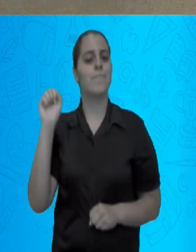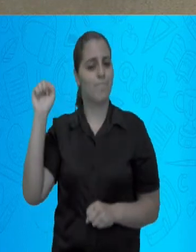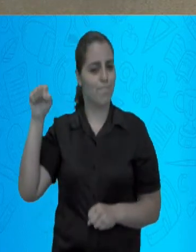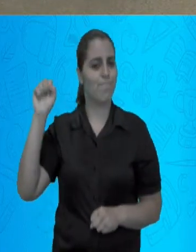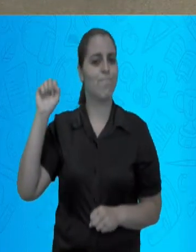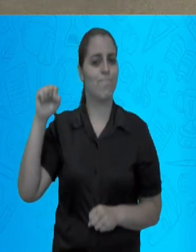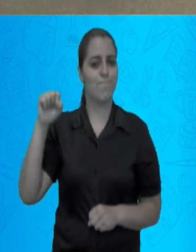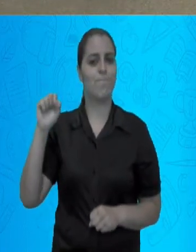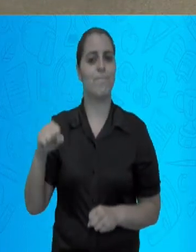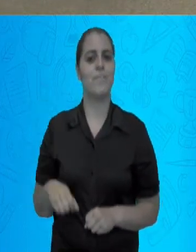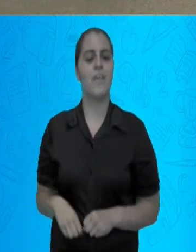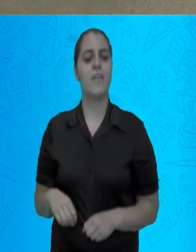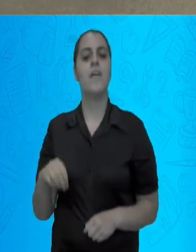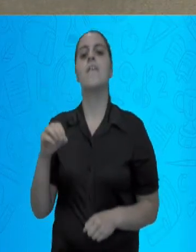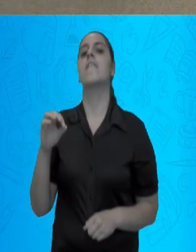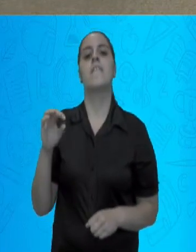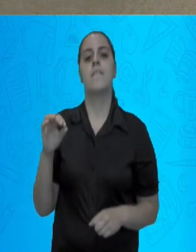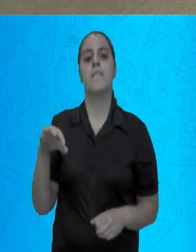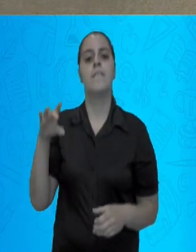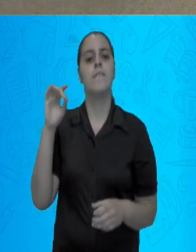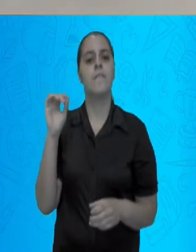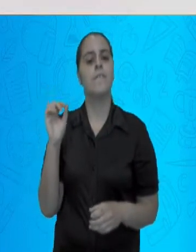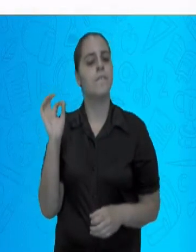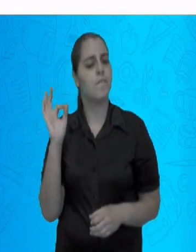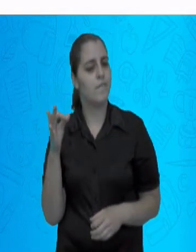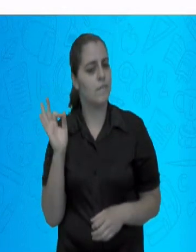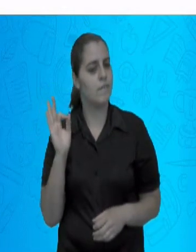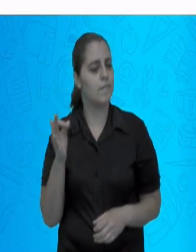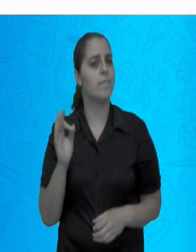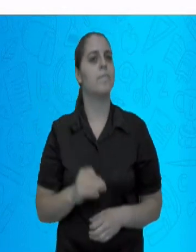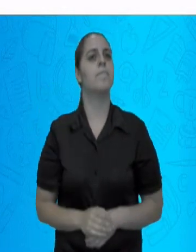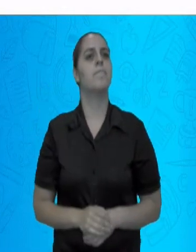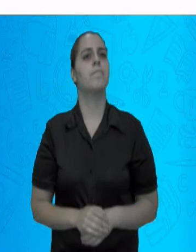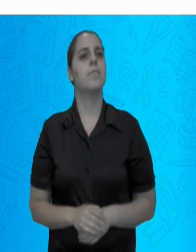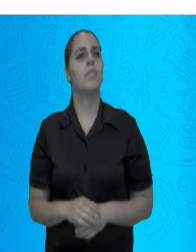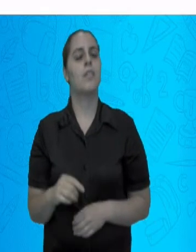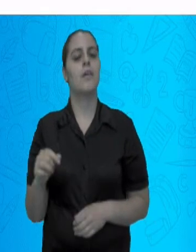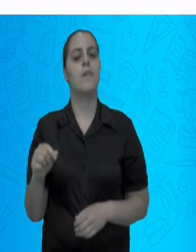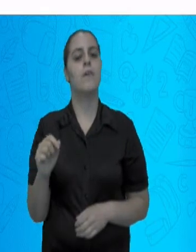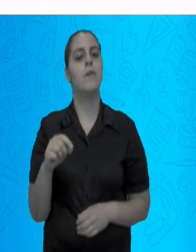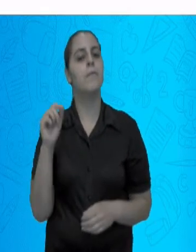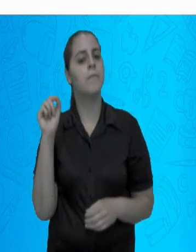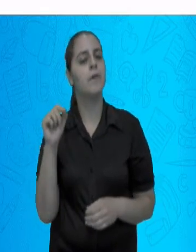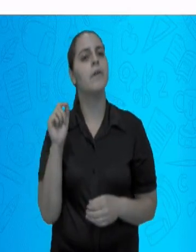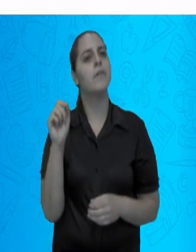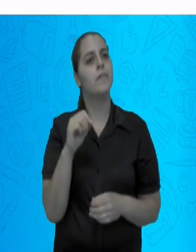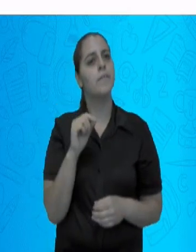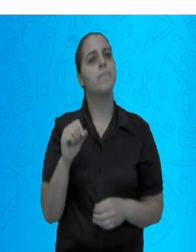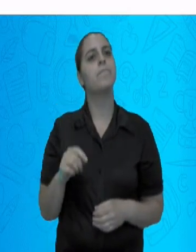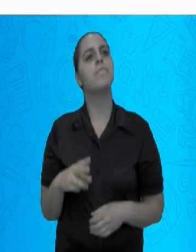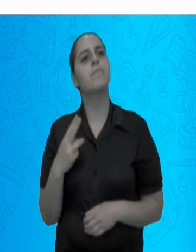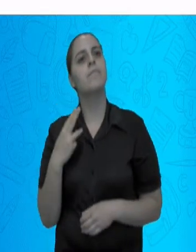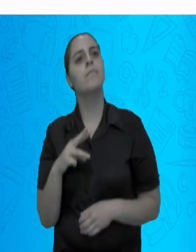Sim. Então, essa afirmativa está correta. Vamos marcar aqui, está certo.